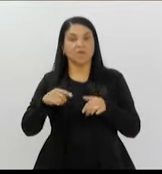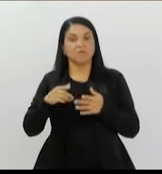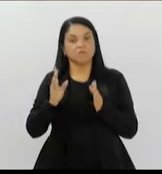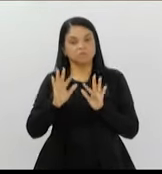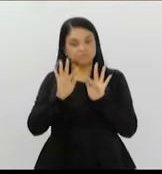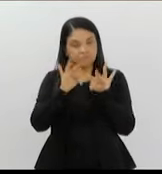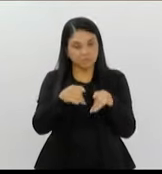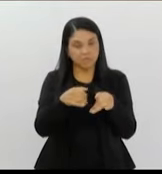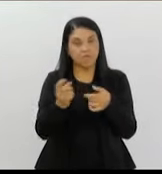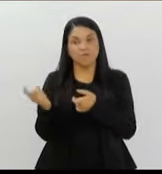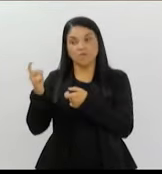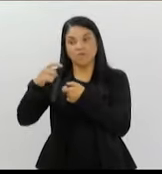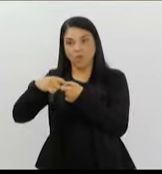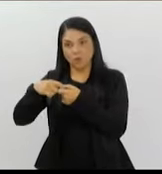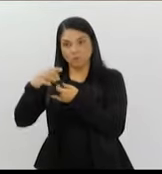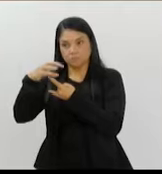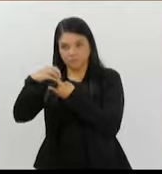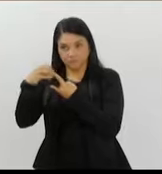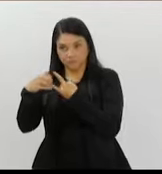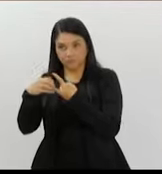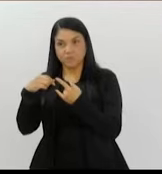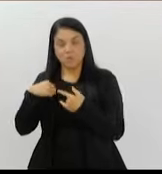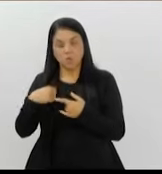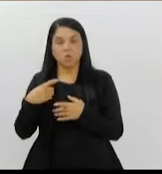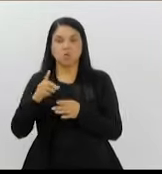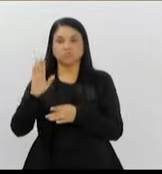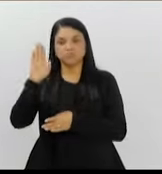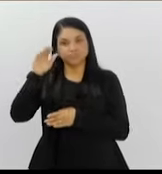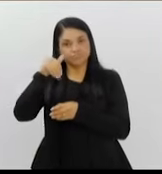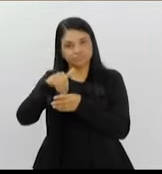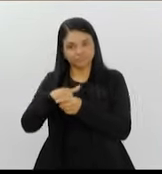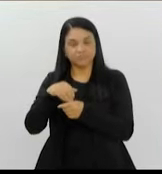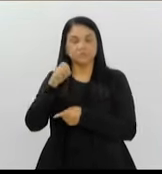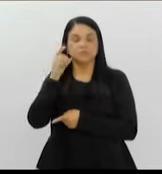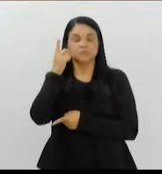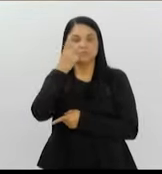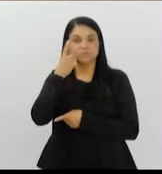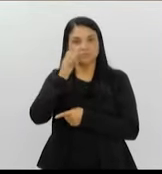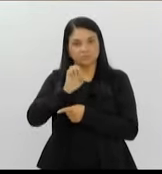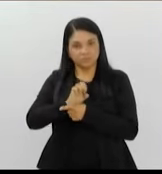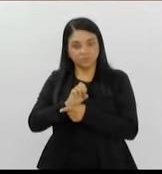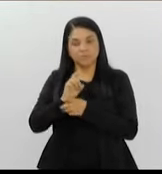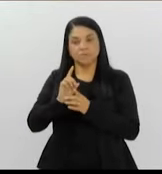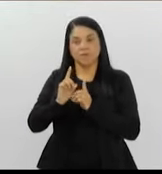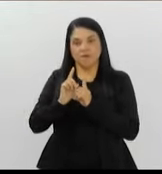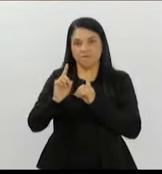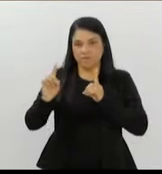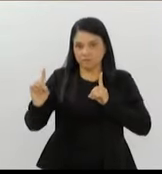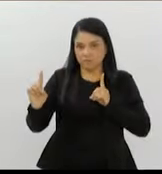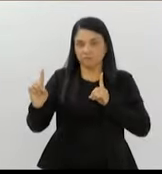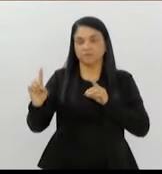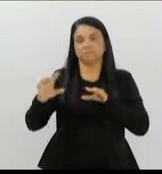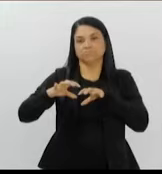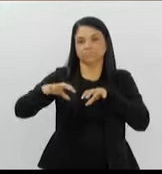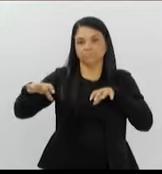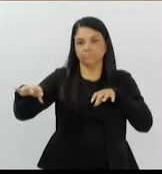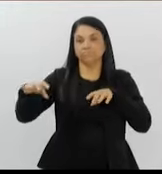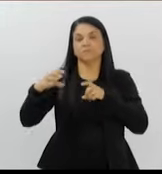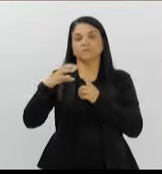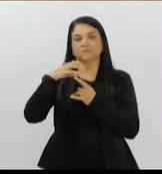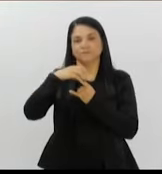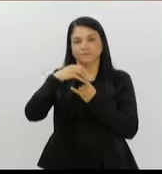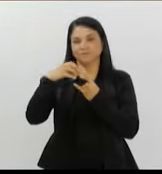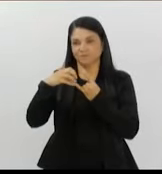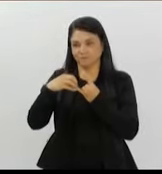E eu, quando me elegi deputado estadual, fiz o que está previsto na legislação, me afastei da Fiocruz e